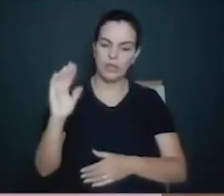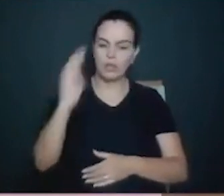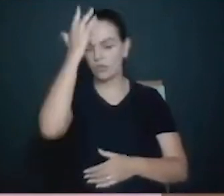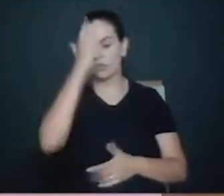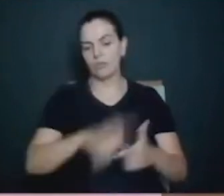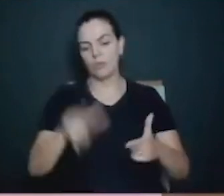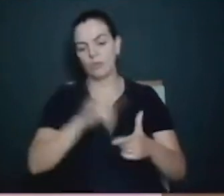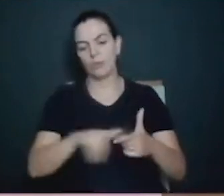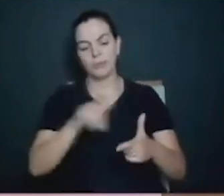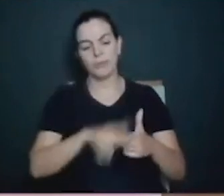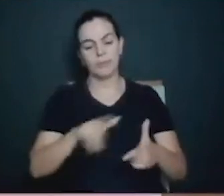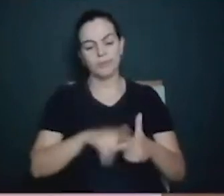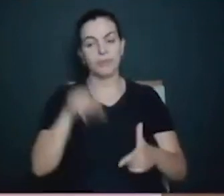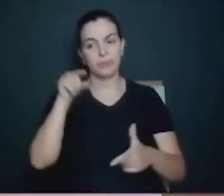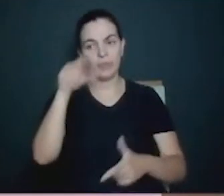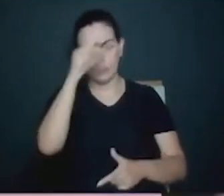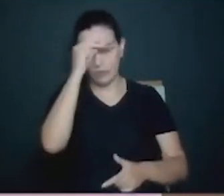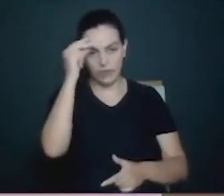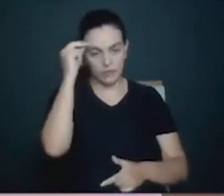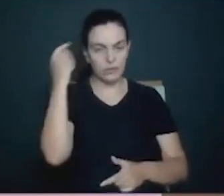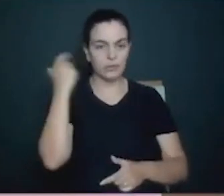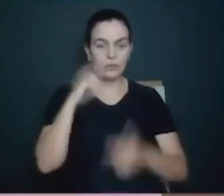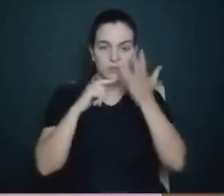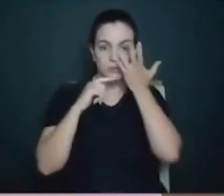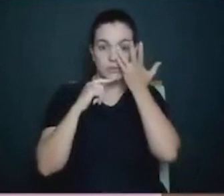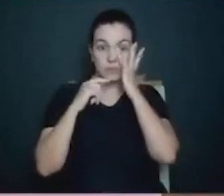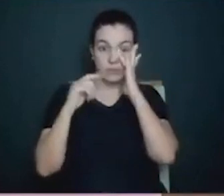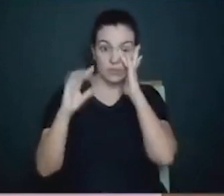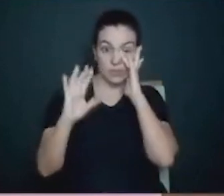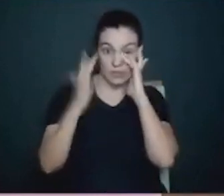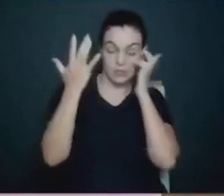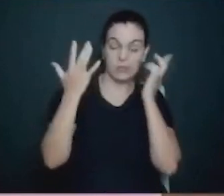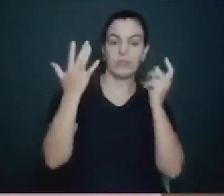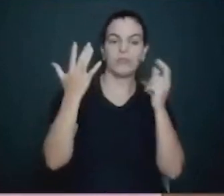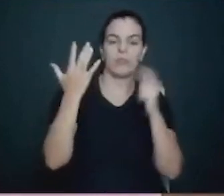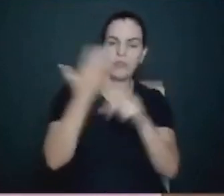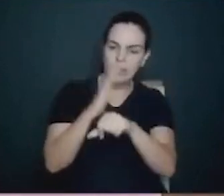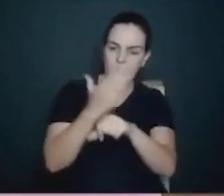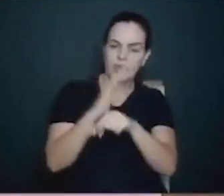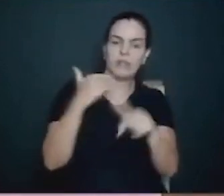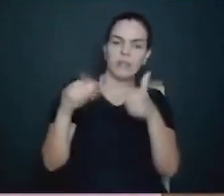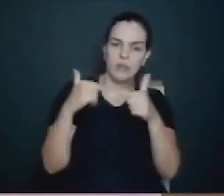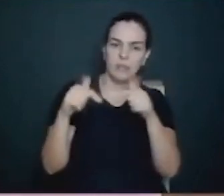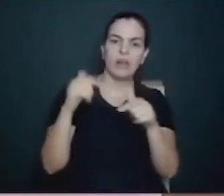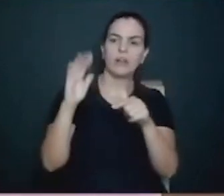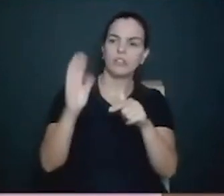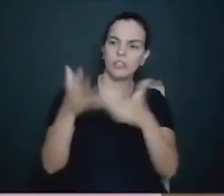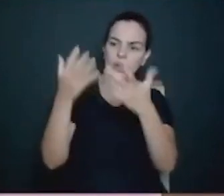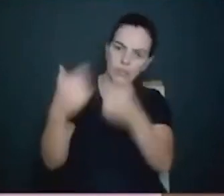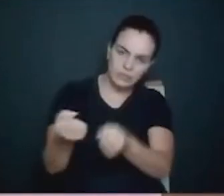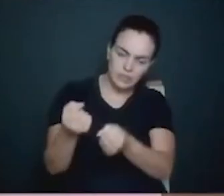a Prefeitura possa atuar, assim como ele já vem tomando, já apresentando os devidos requerimentos e a Prefeitura dando